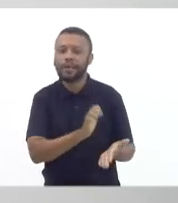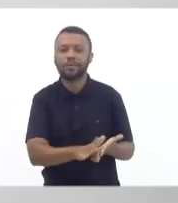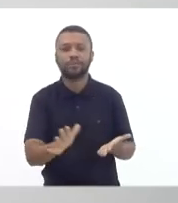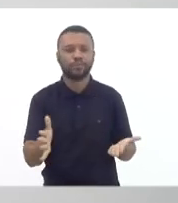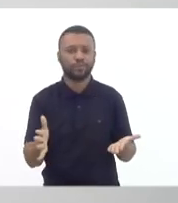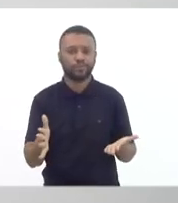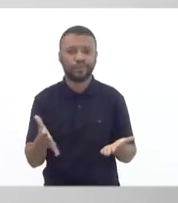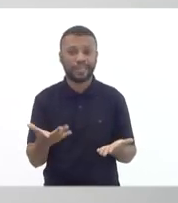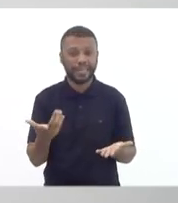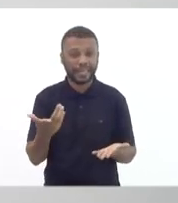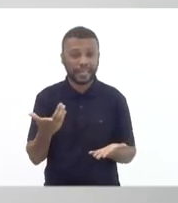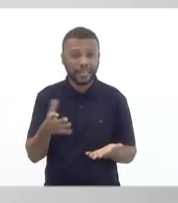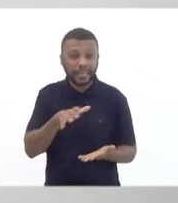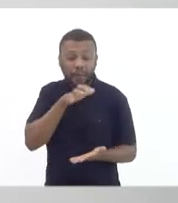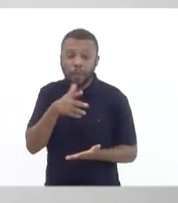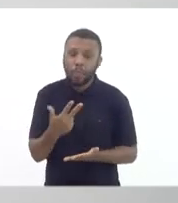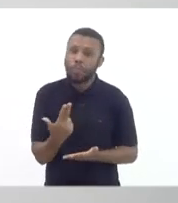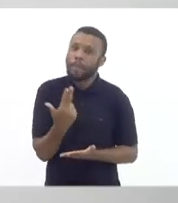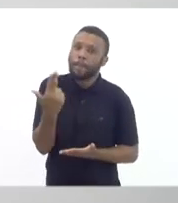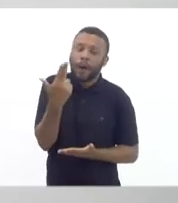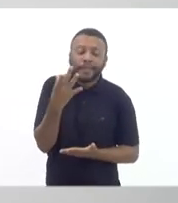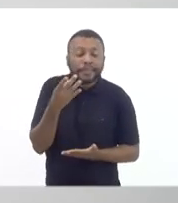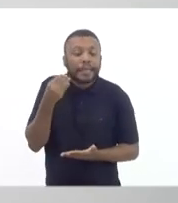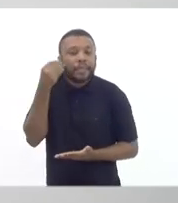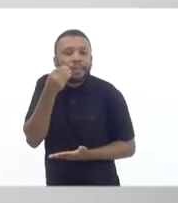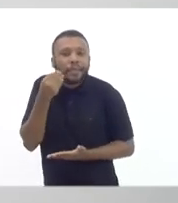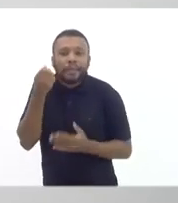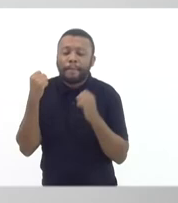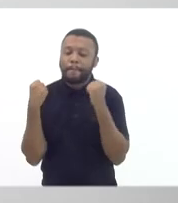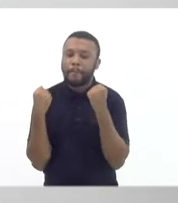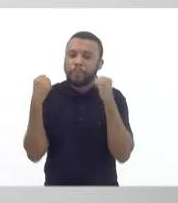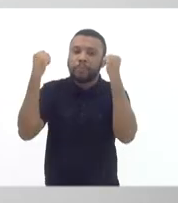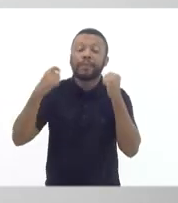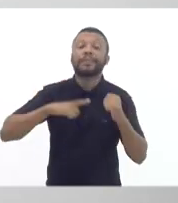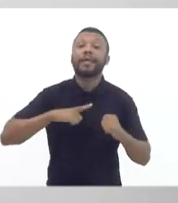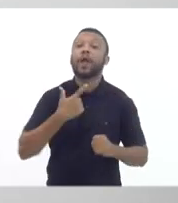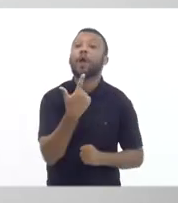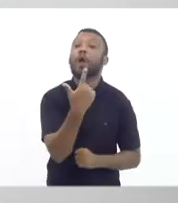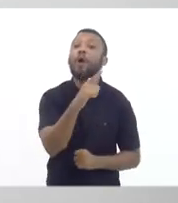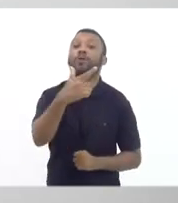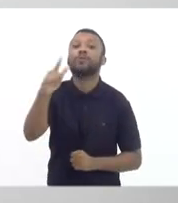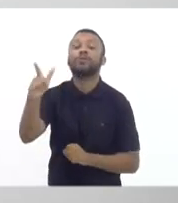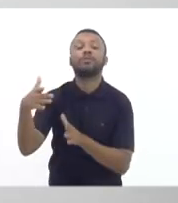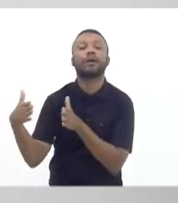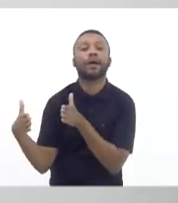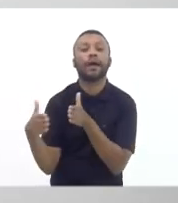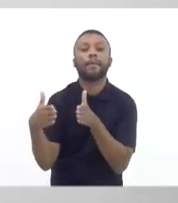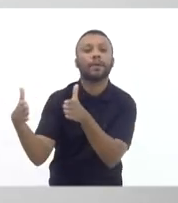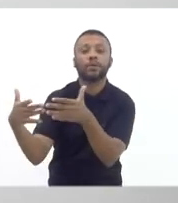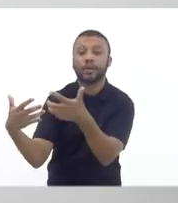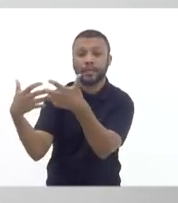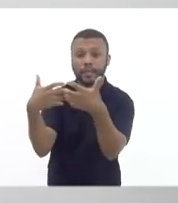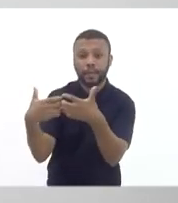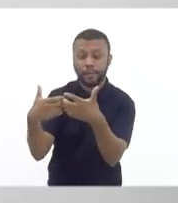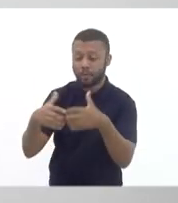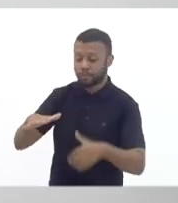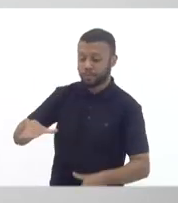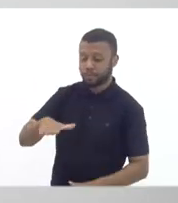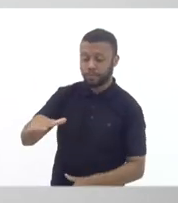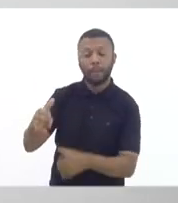Esses animais não podem vivenciar estresse, há outras vias por onde esses caminhões podem